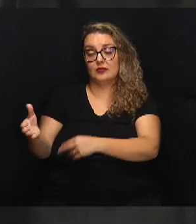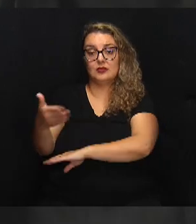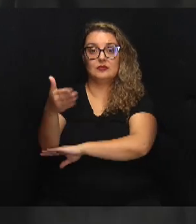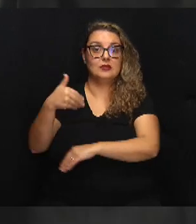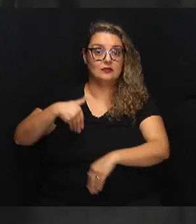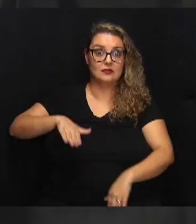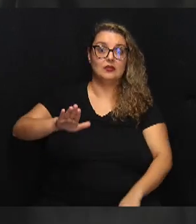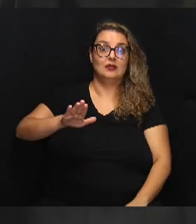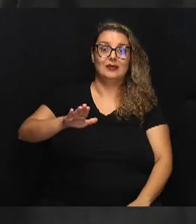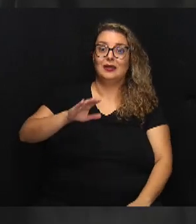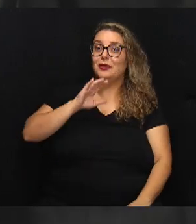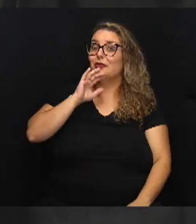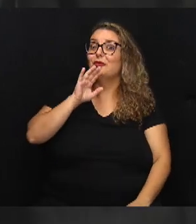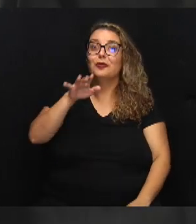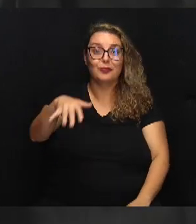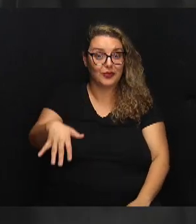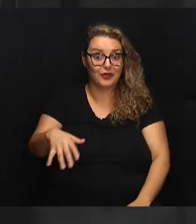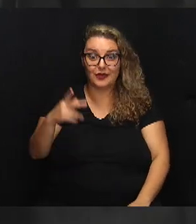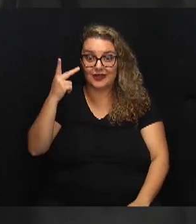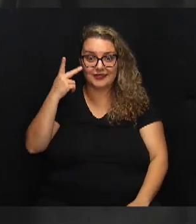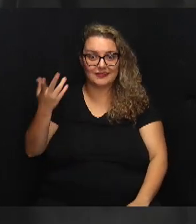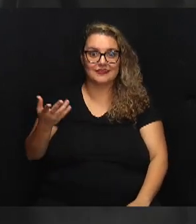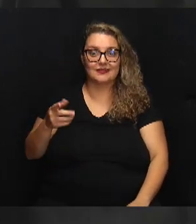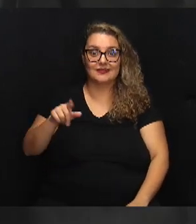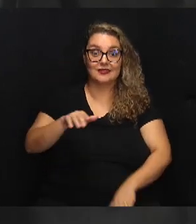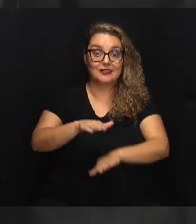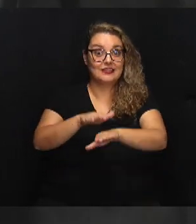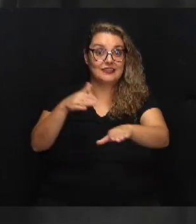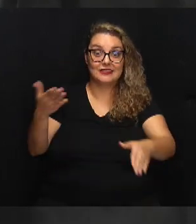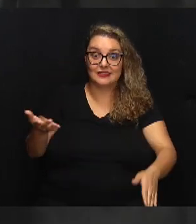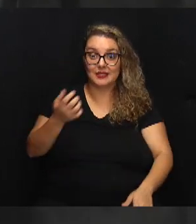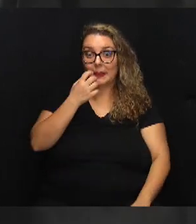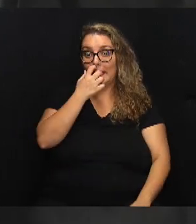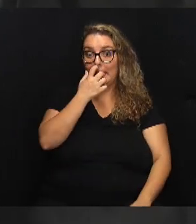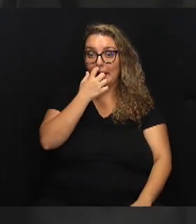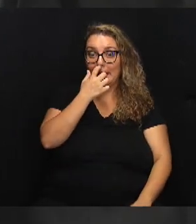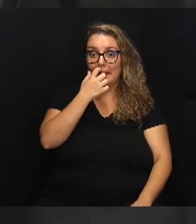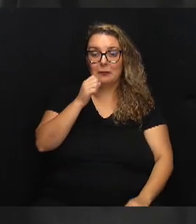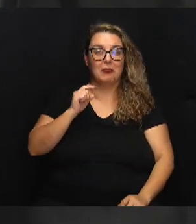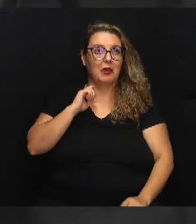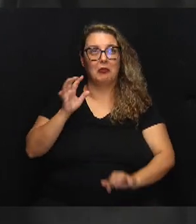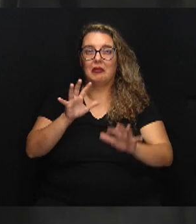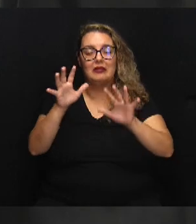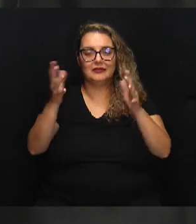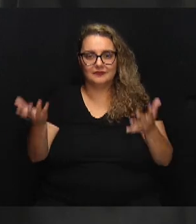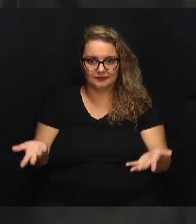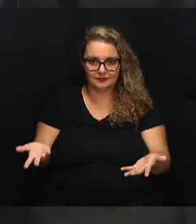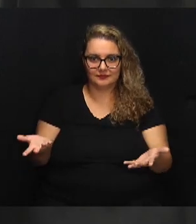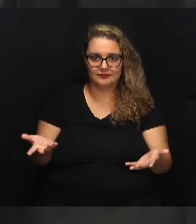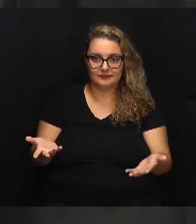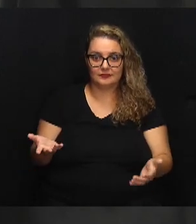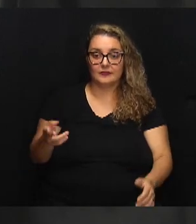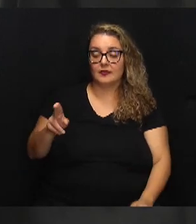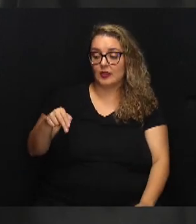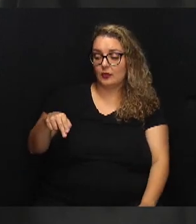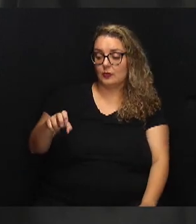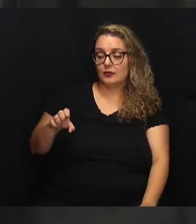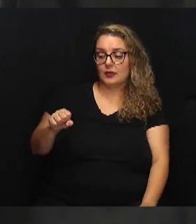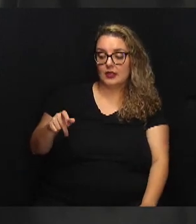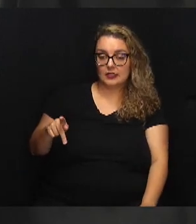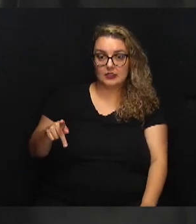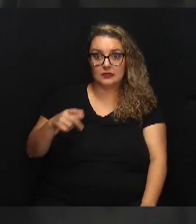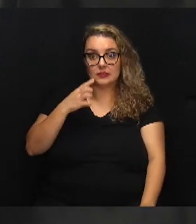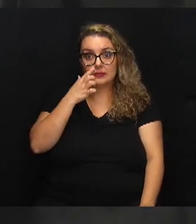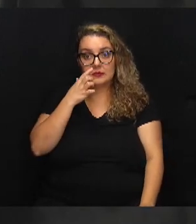era o pior de São Paulo que eu conhecia, né? Era um trânsito, né? Congestionamento, fumaça e tal. E aí, na Unesp, quando eu estava